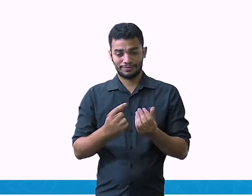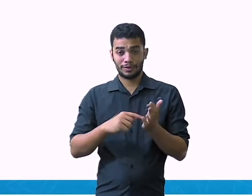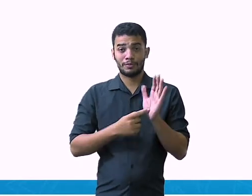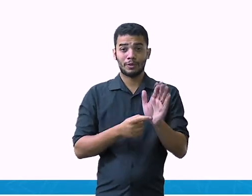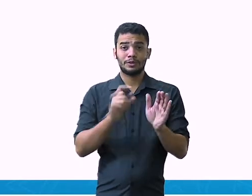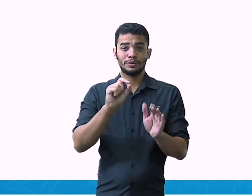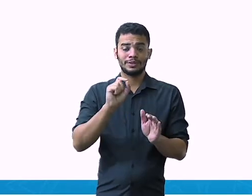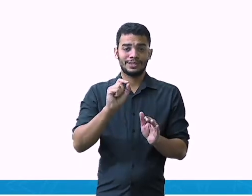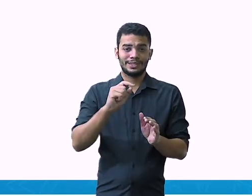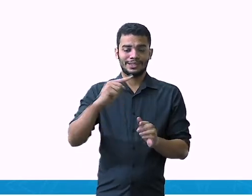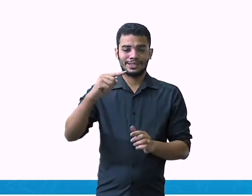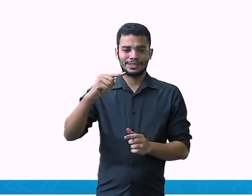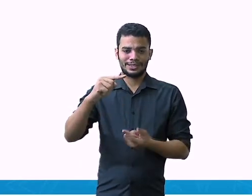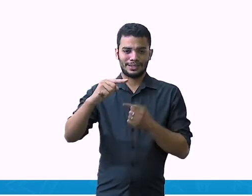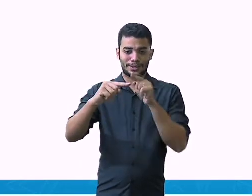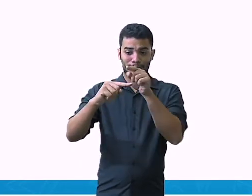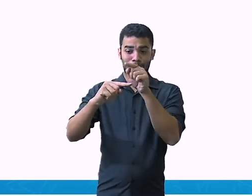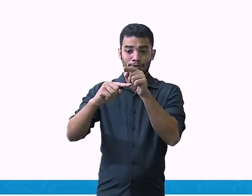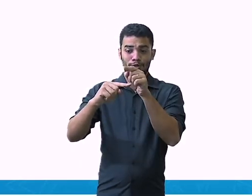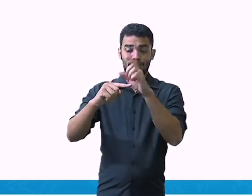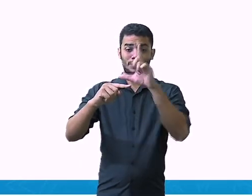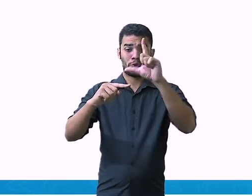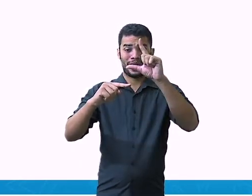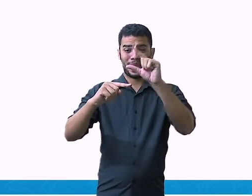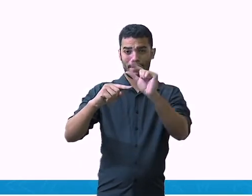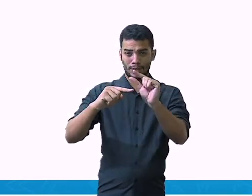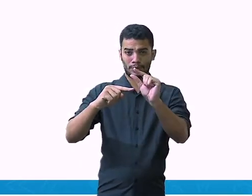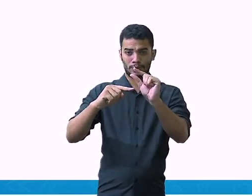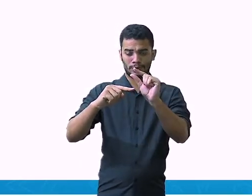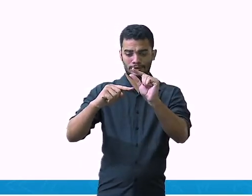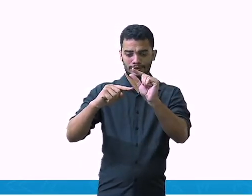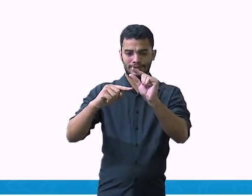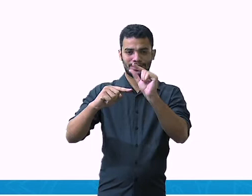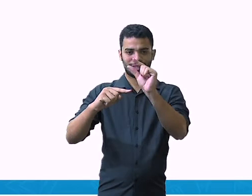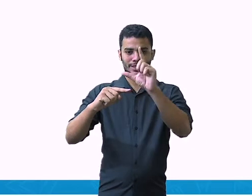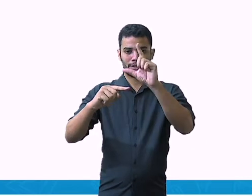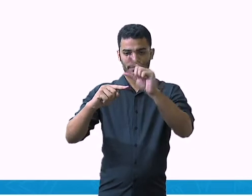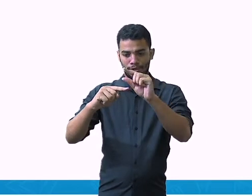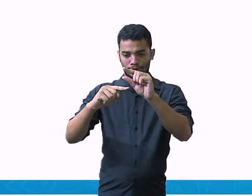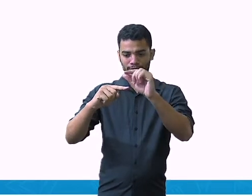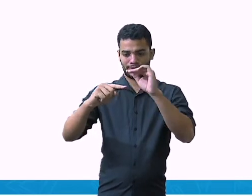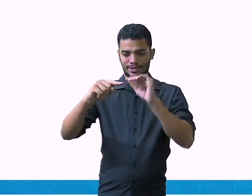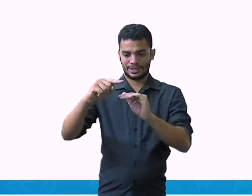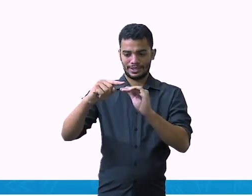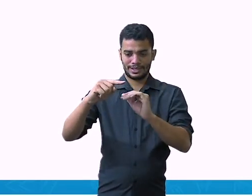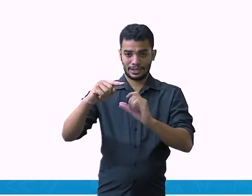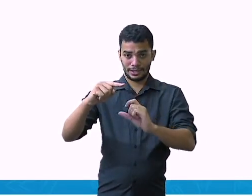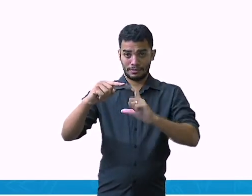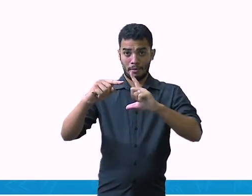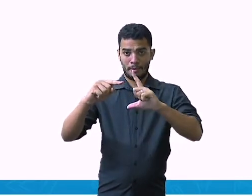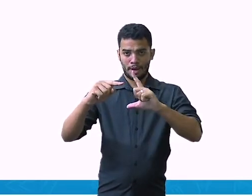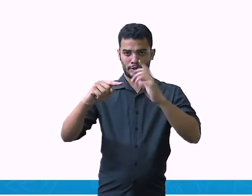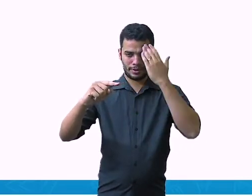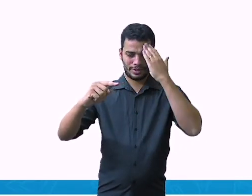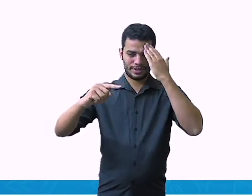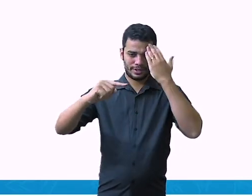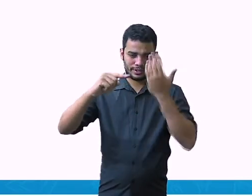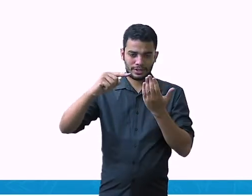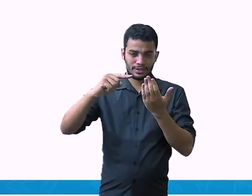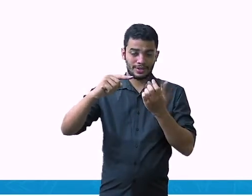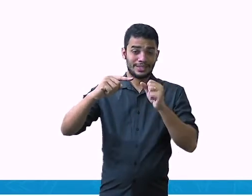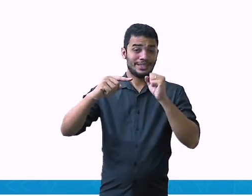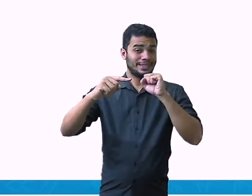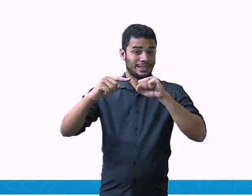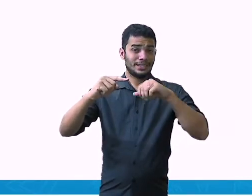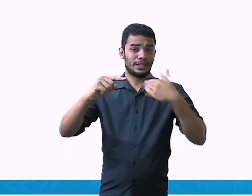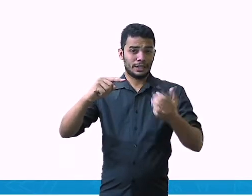O numerador é menor que o denominador. Então, sempre que o meu número que fica em cima, que é o meu numerador, for